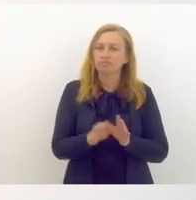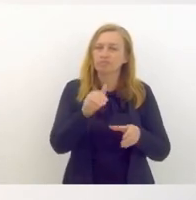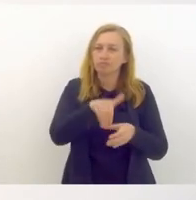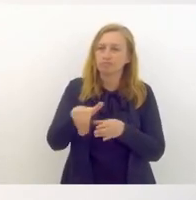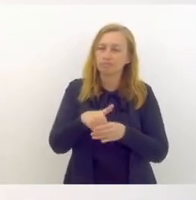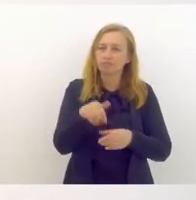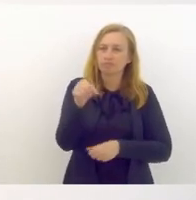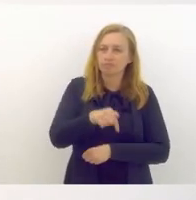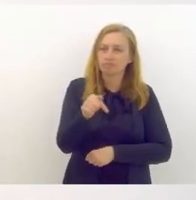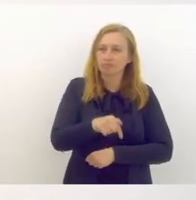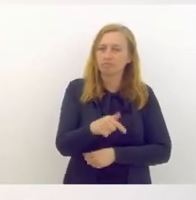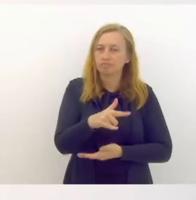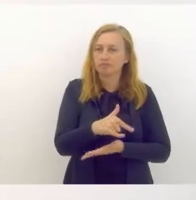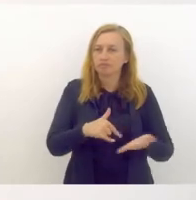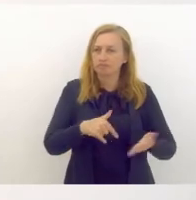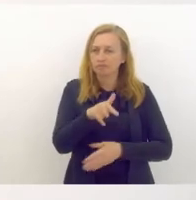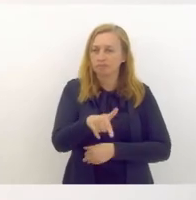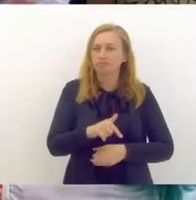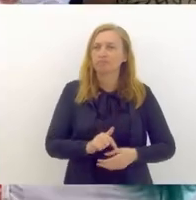aqui.